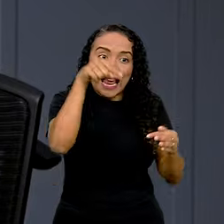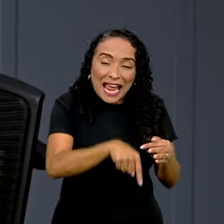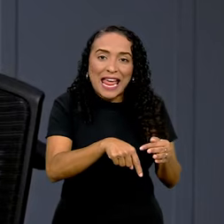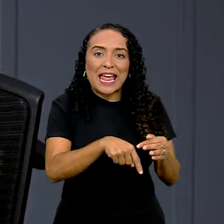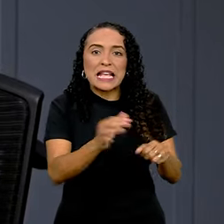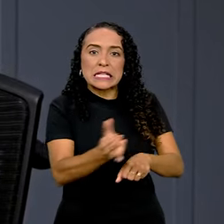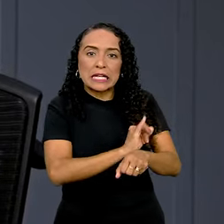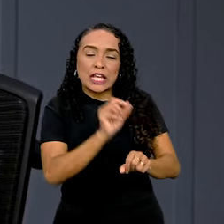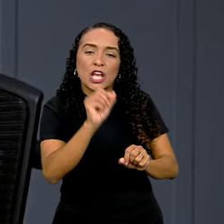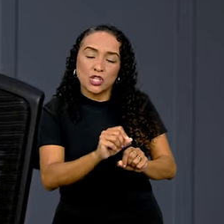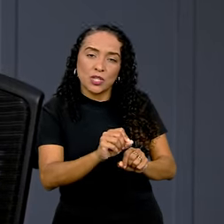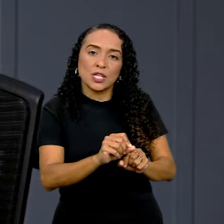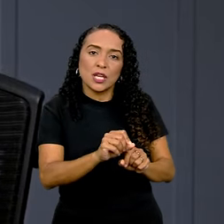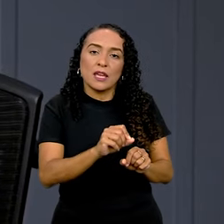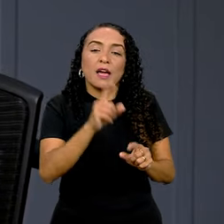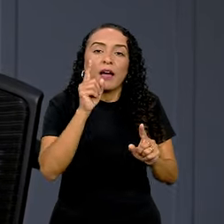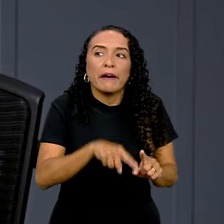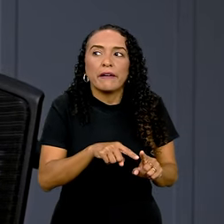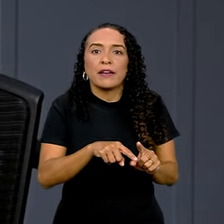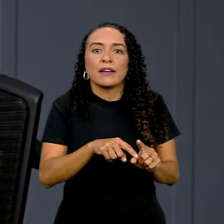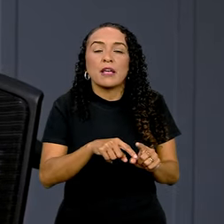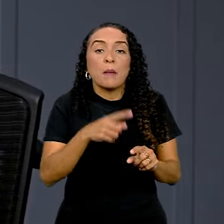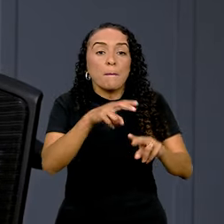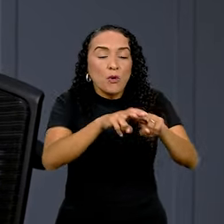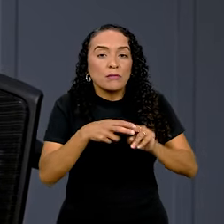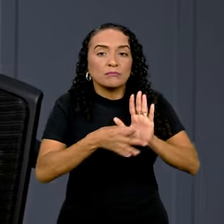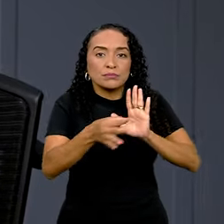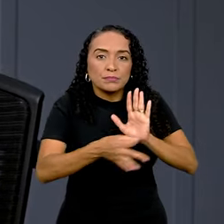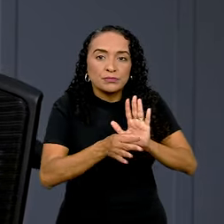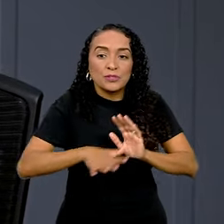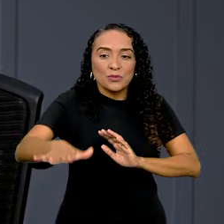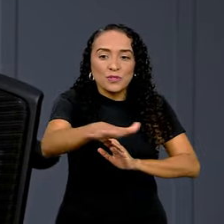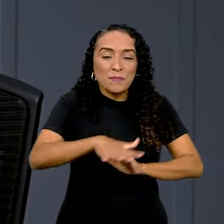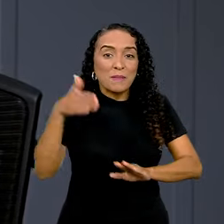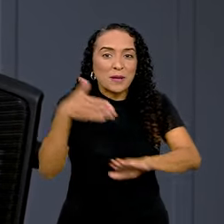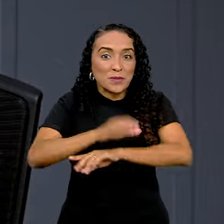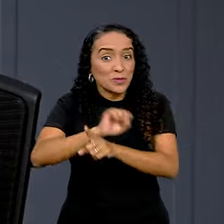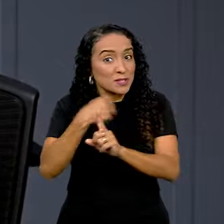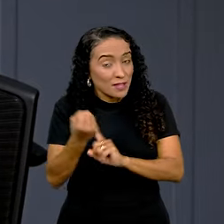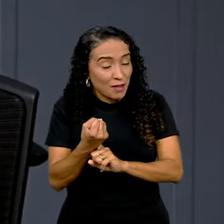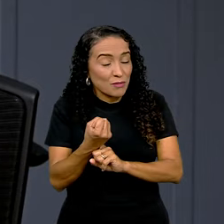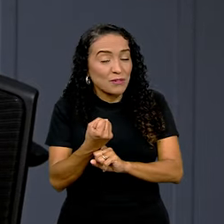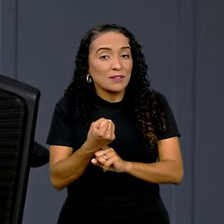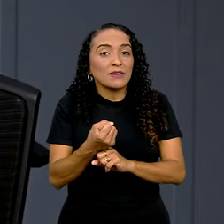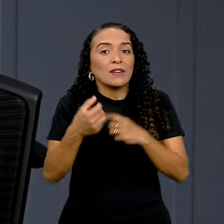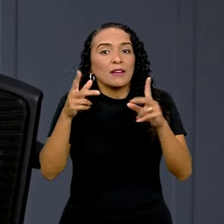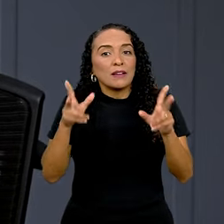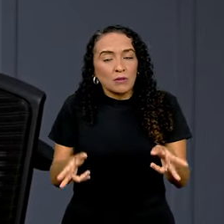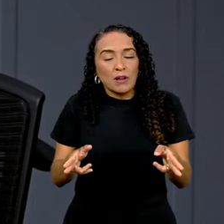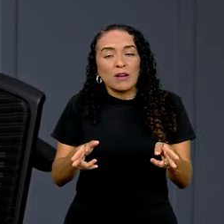famílias Então essa medida foi uma medida eh gestada no âmbito das dos espaços de participação social no